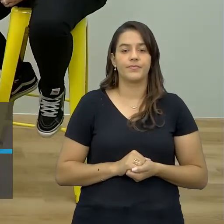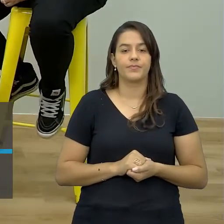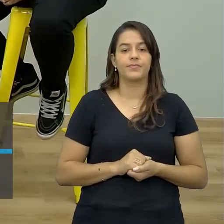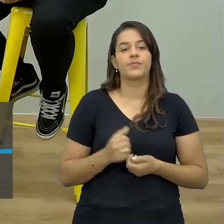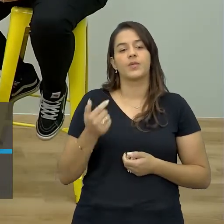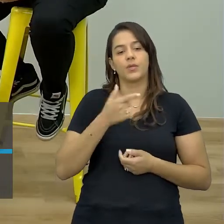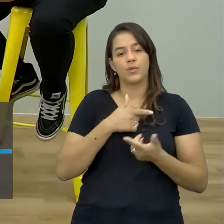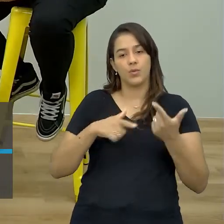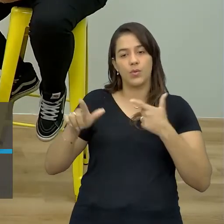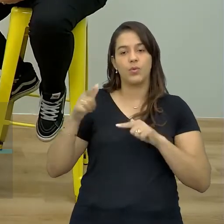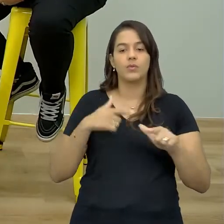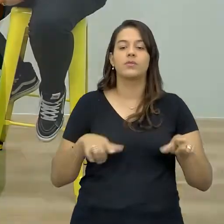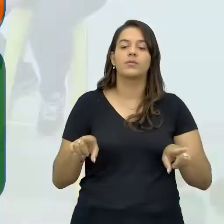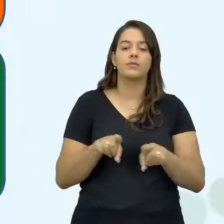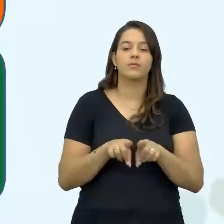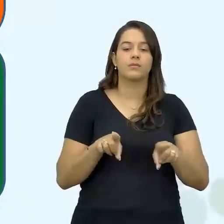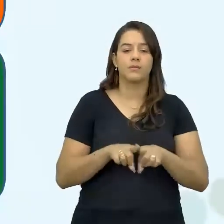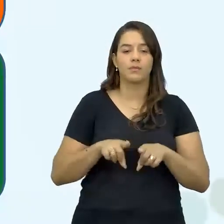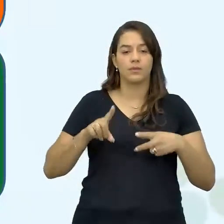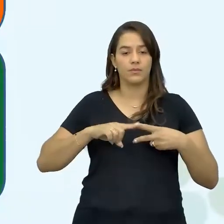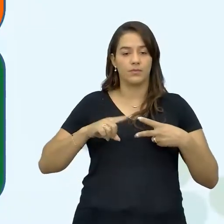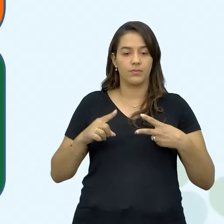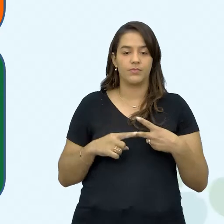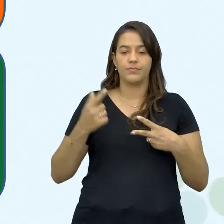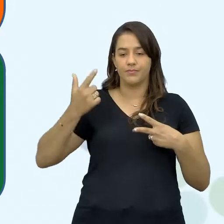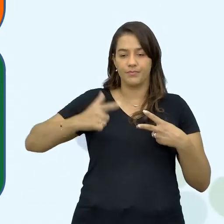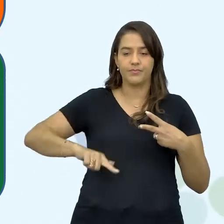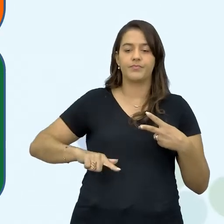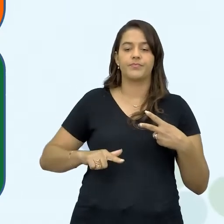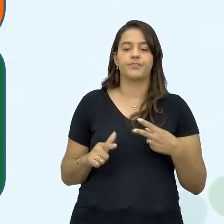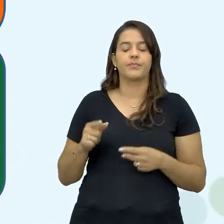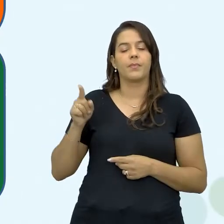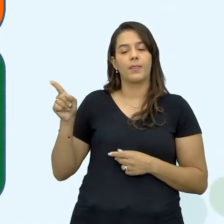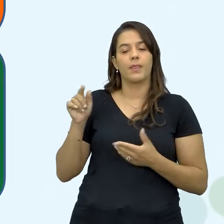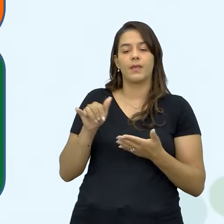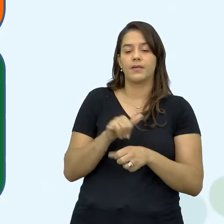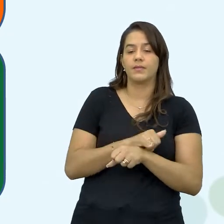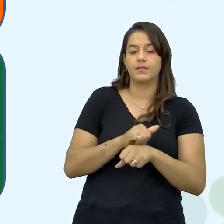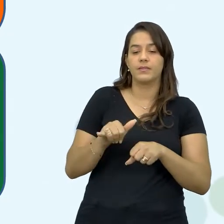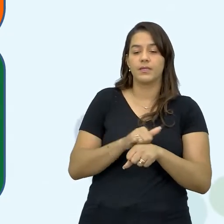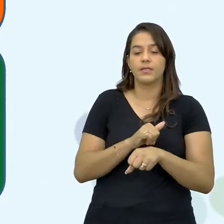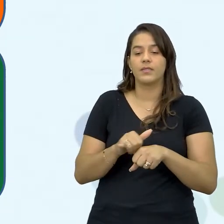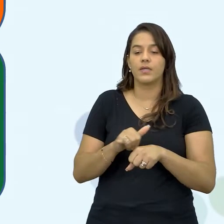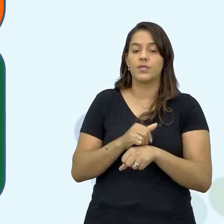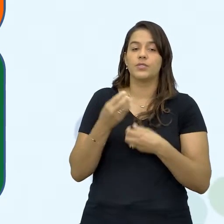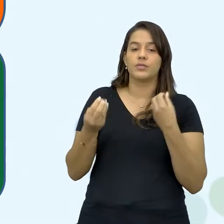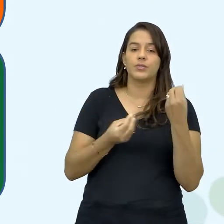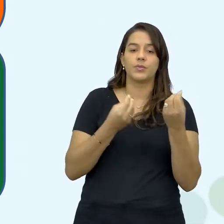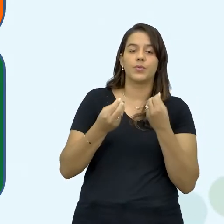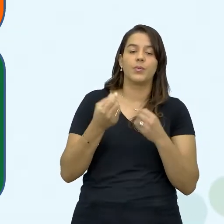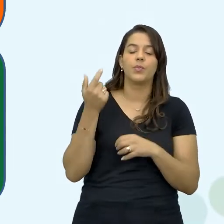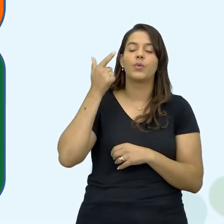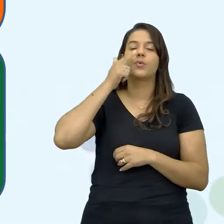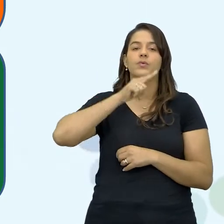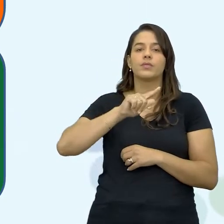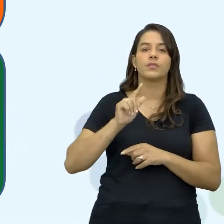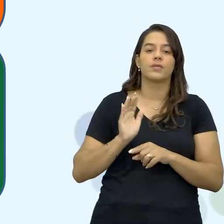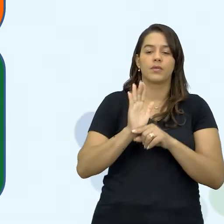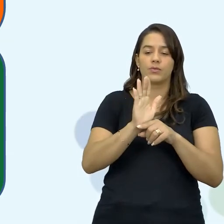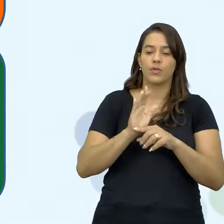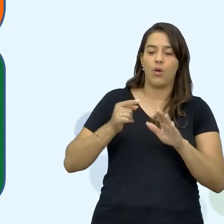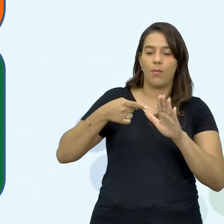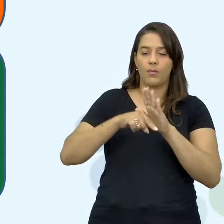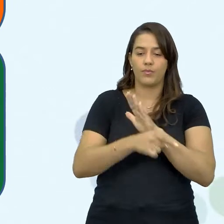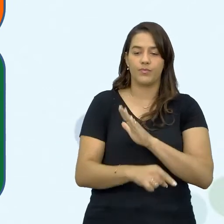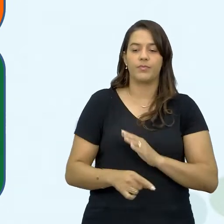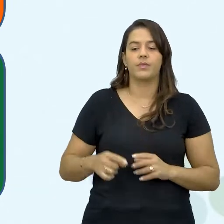duas habilidades que como eu disse, são estratégias, é como que a gente vai conseguir propor esse aprofundamento, que